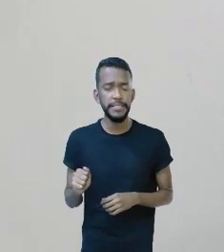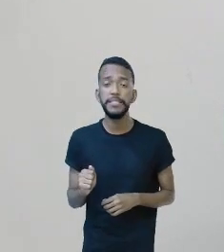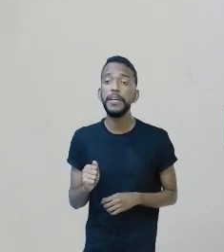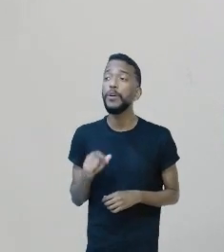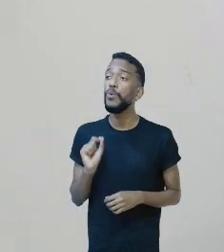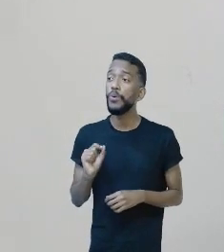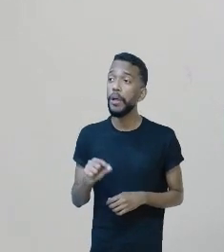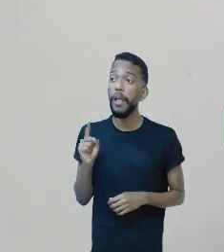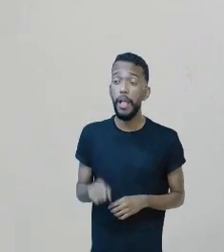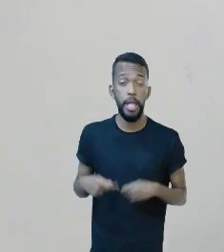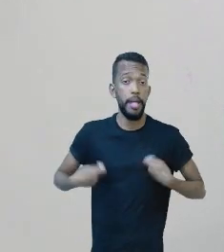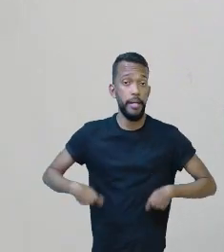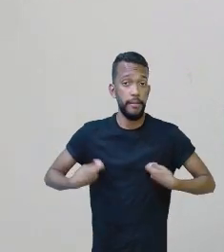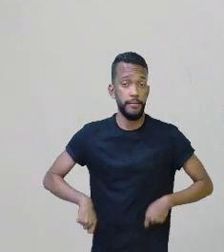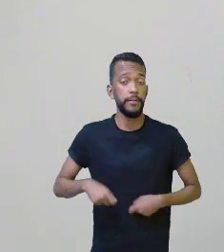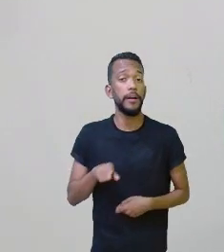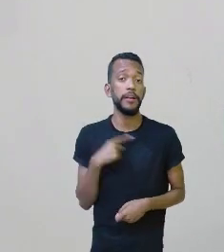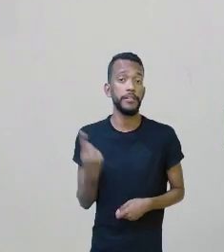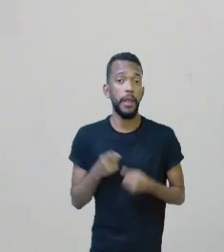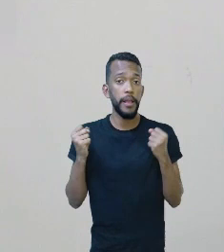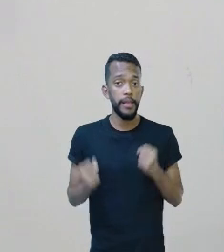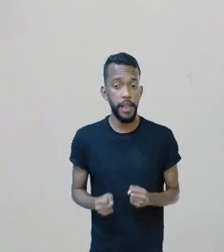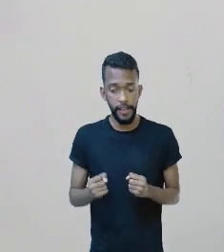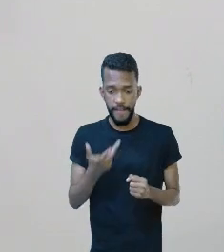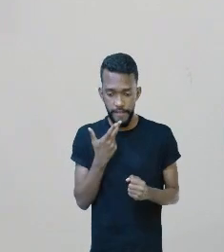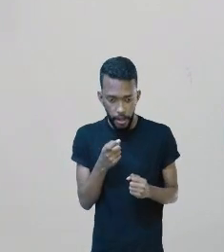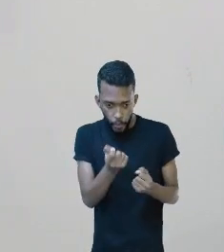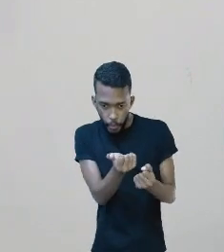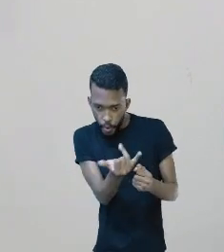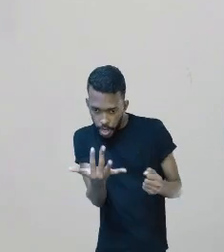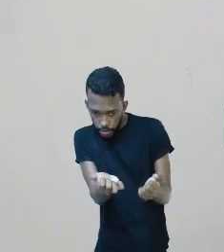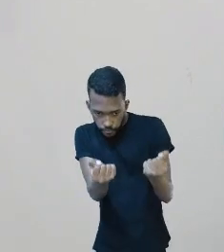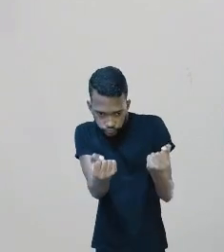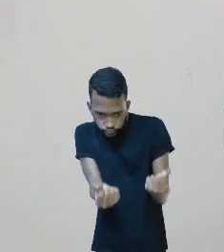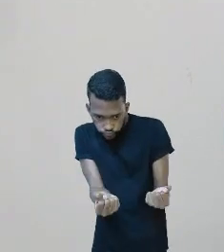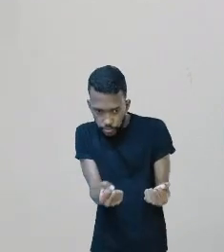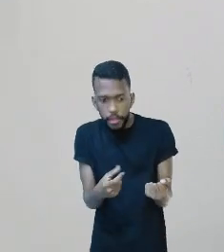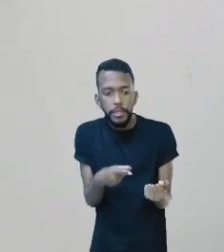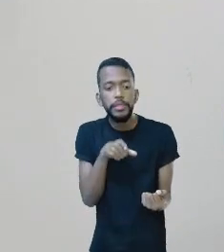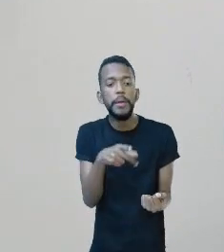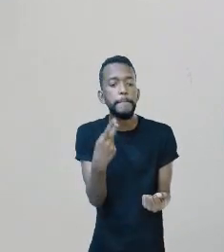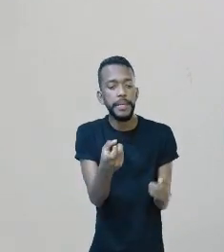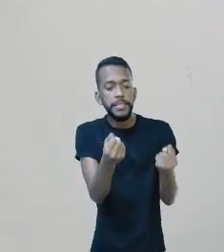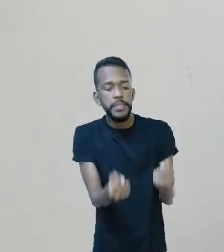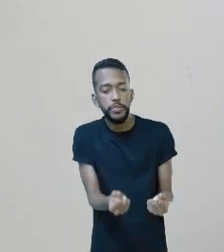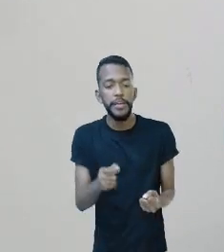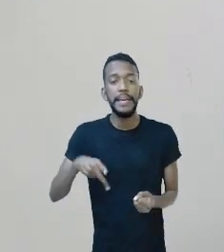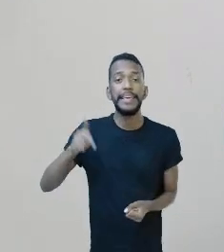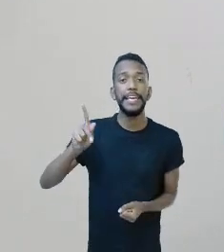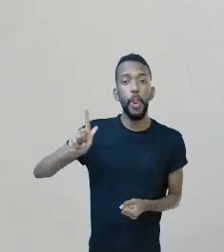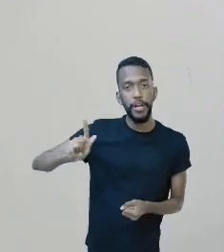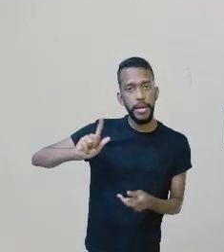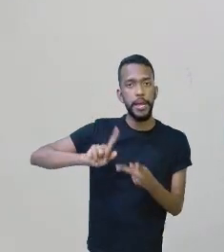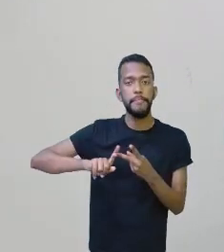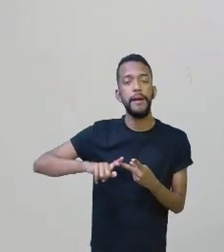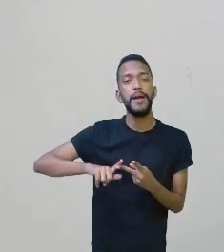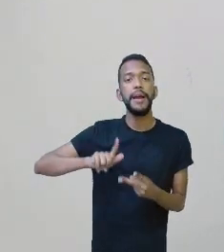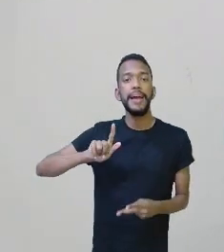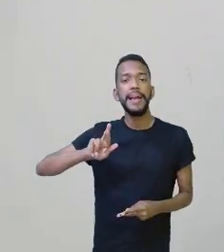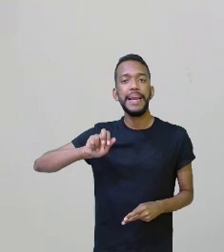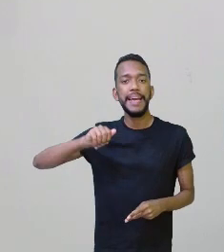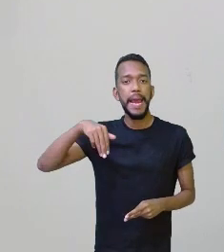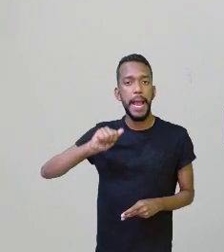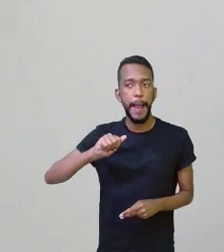é utilizada quando queremos definir a quantidade de massa de um corpo. O quilograma e o grama.